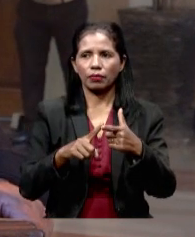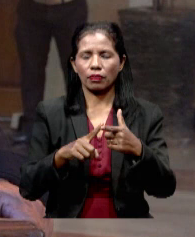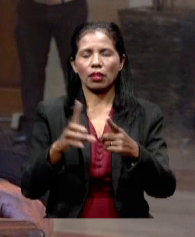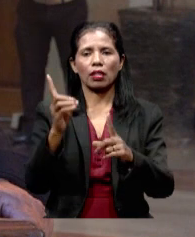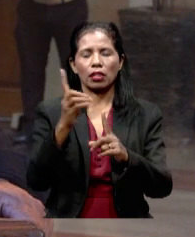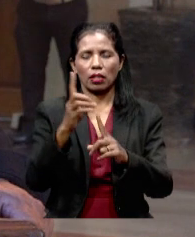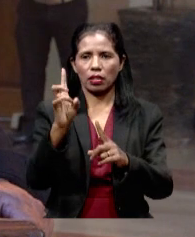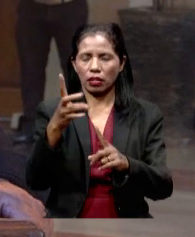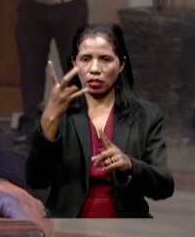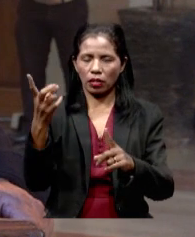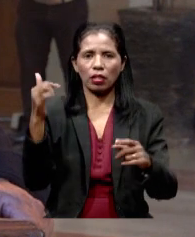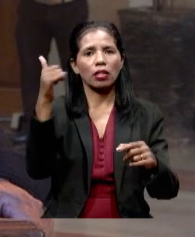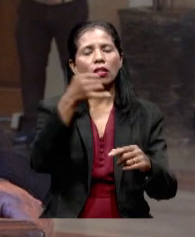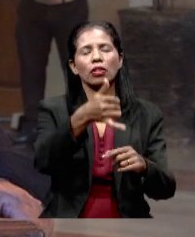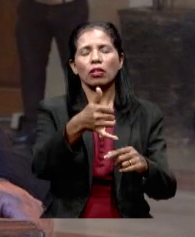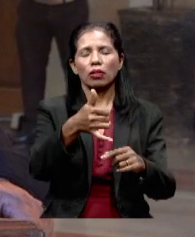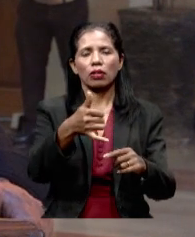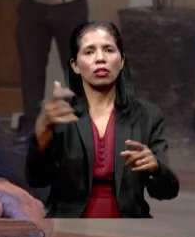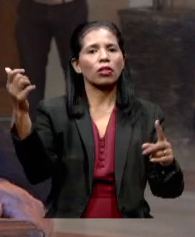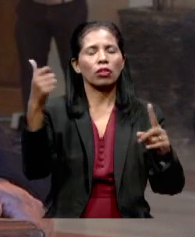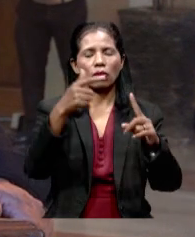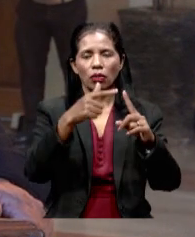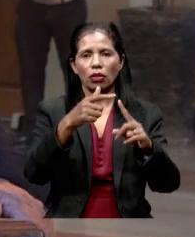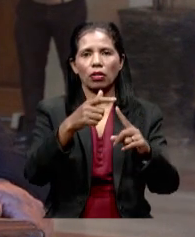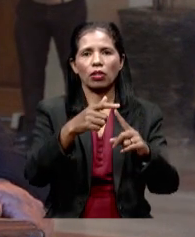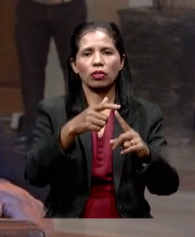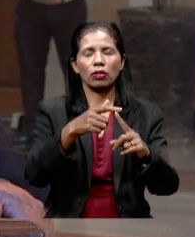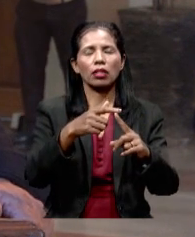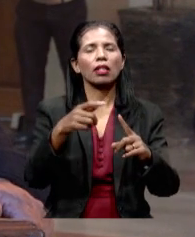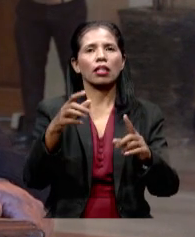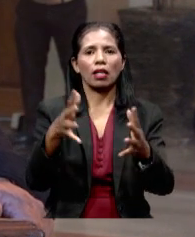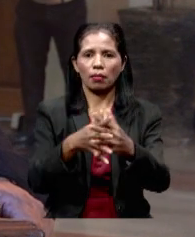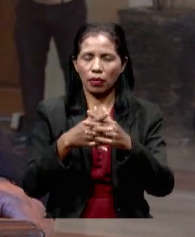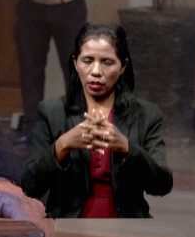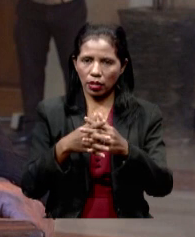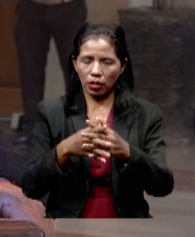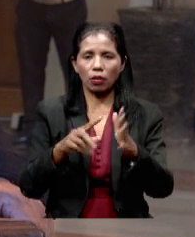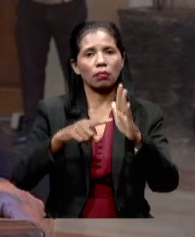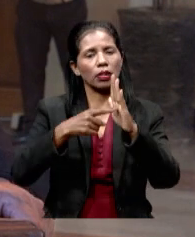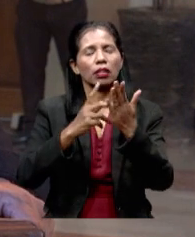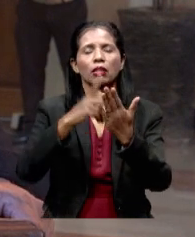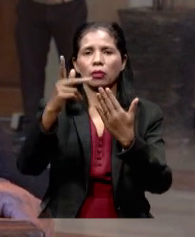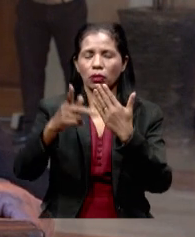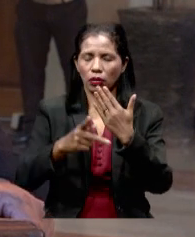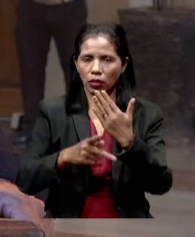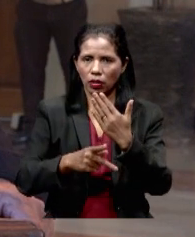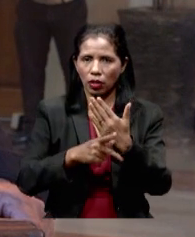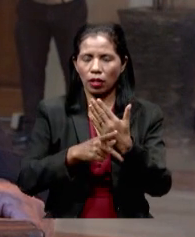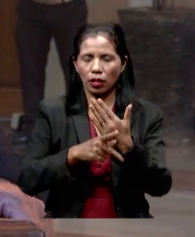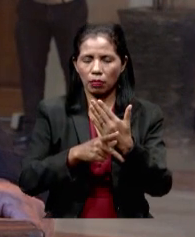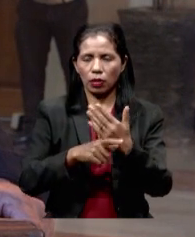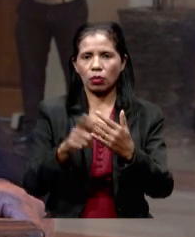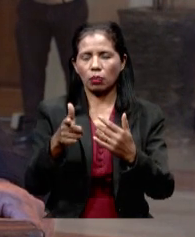17 estou a Nova York, ao Rukeras programa. Programa ICUS dia 23. 23 ao